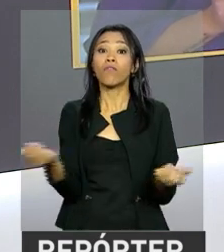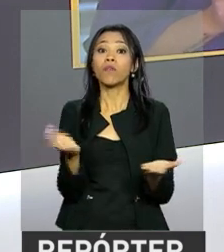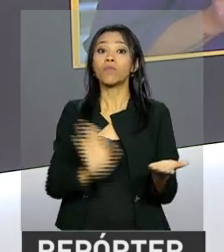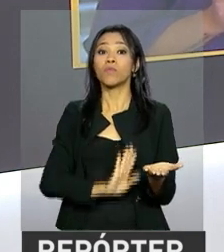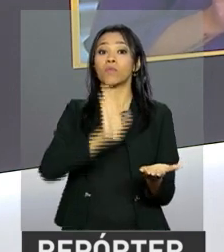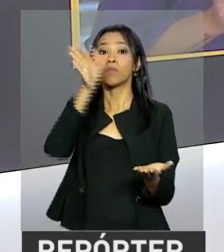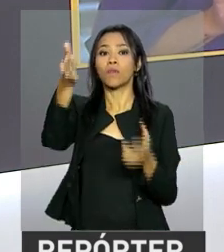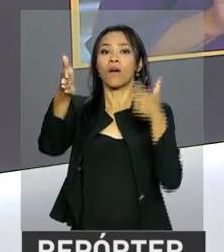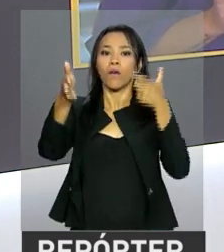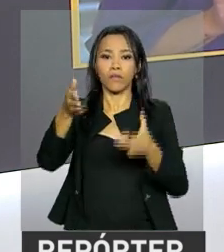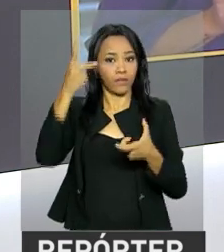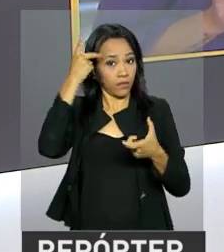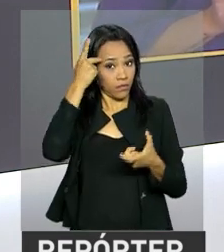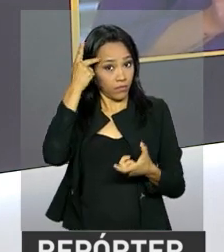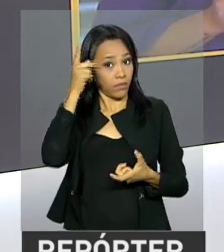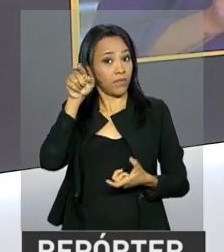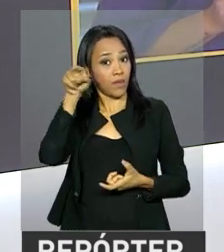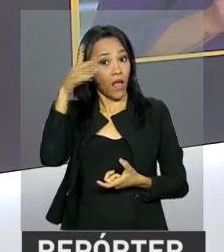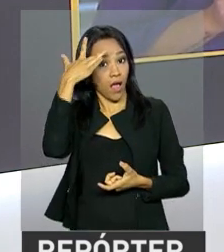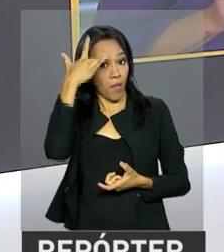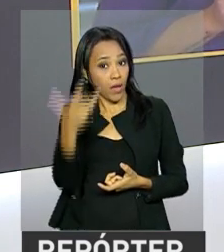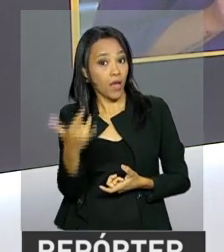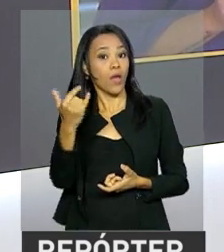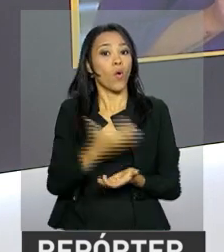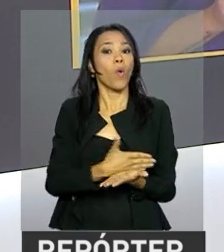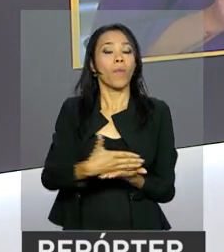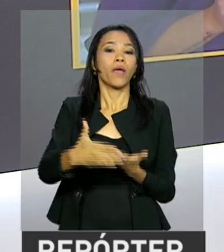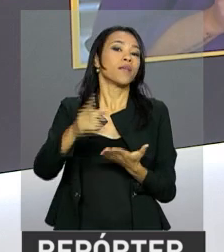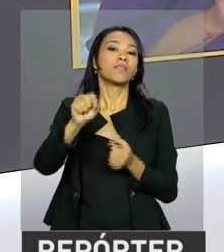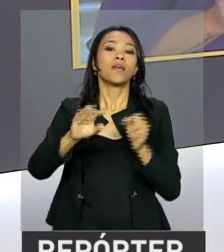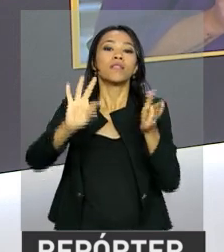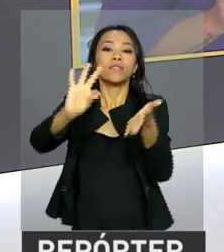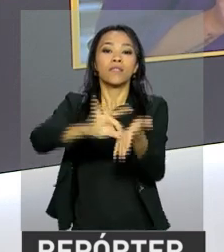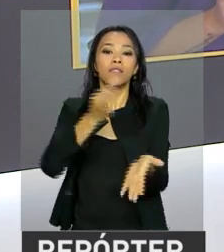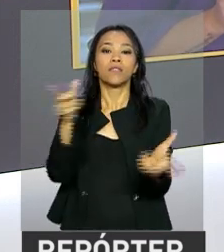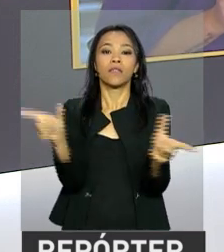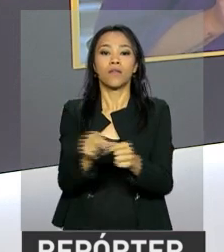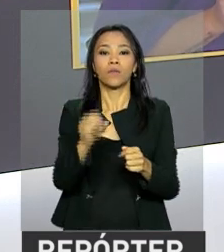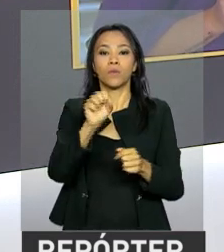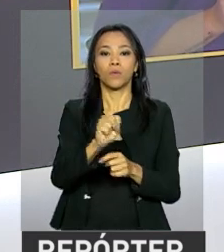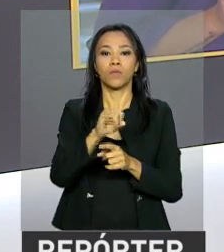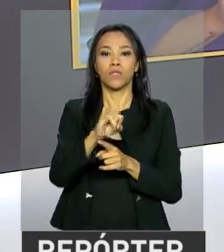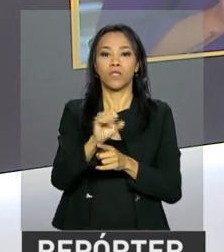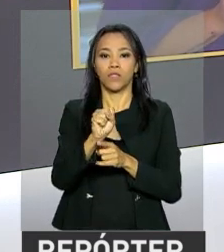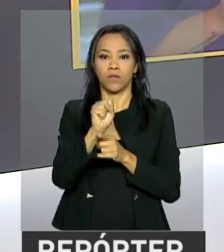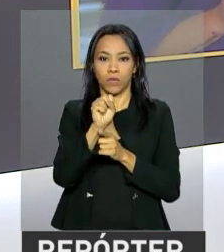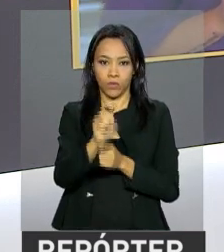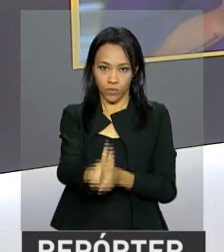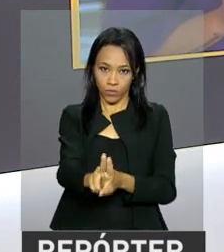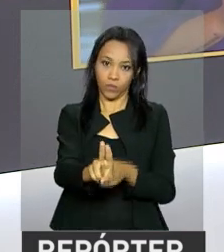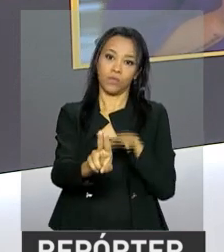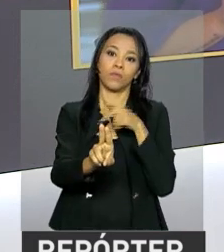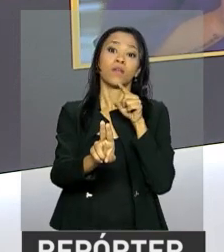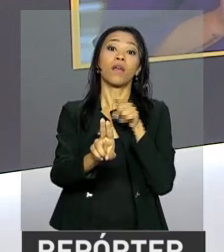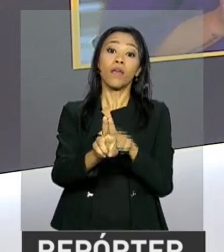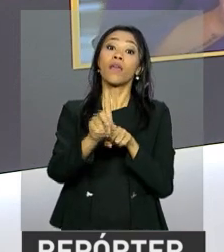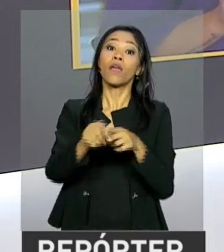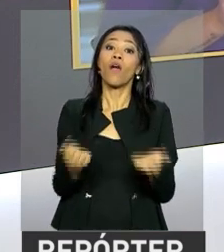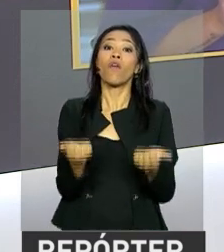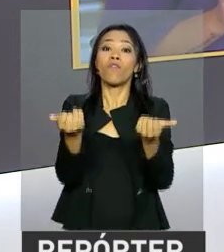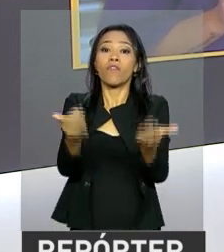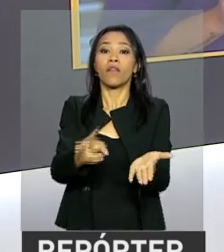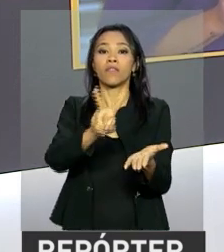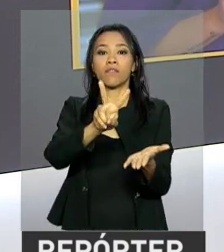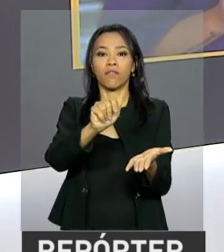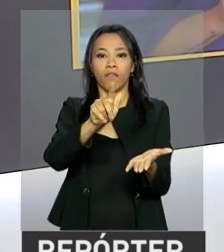nossa redação em São Paulo Porque amanhã começam as inscrições para o sizu que é o sistema de seleção unificada que oferece vagas